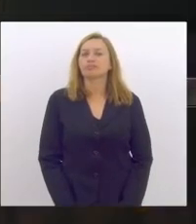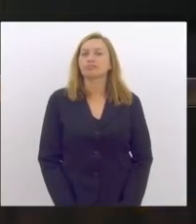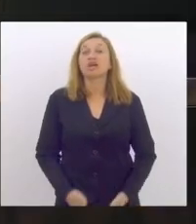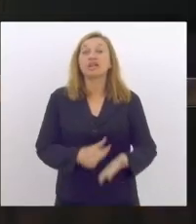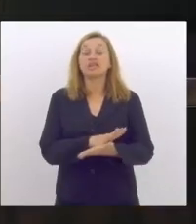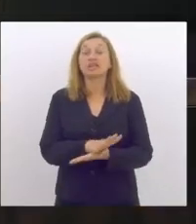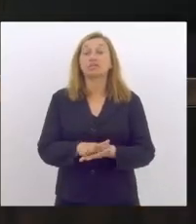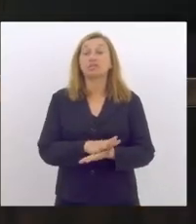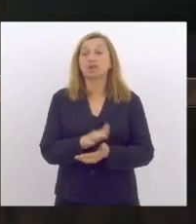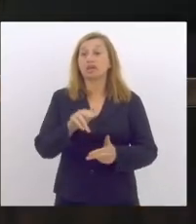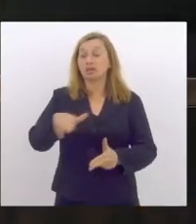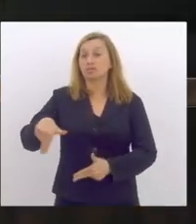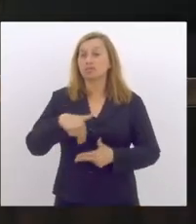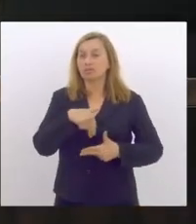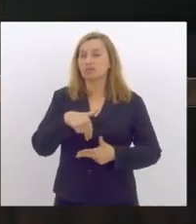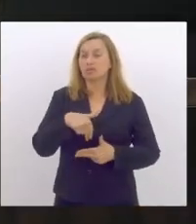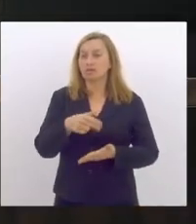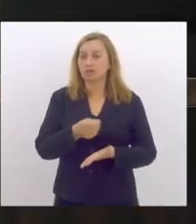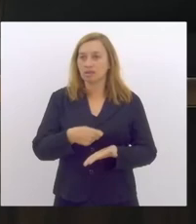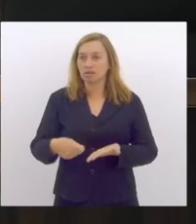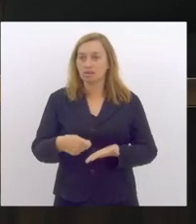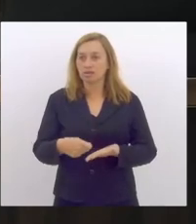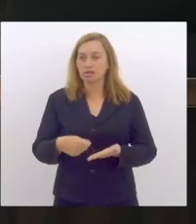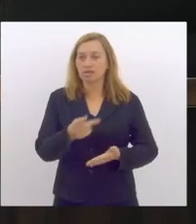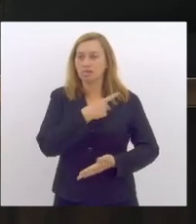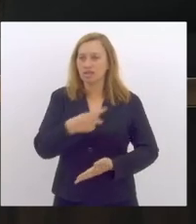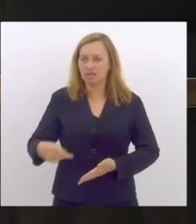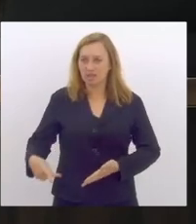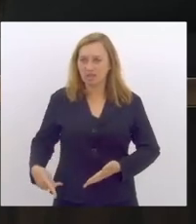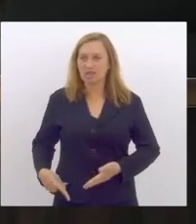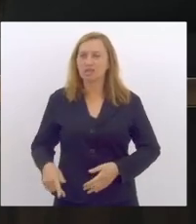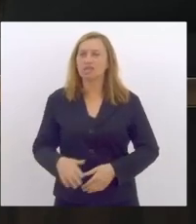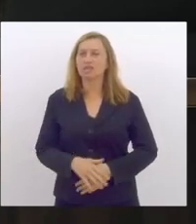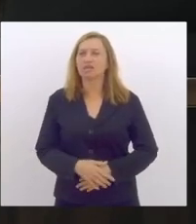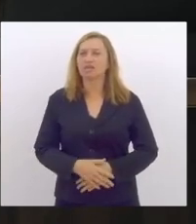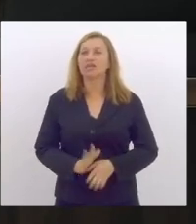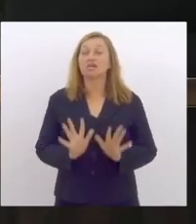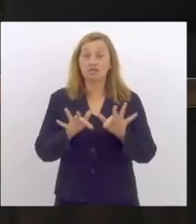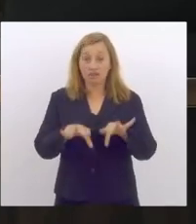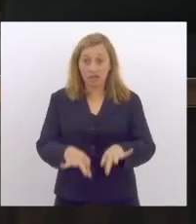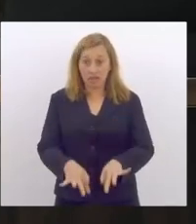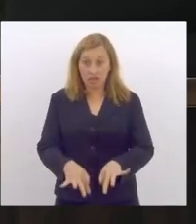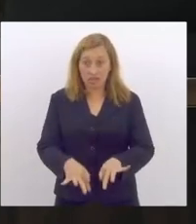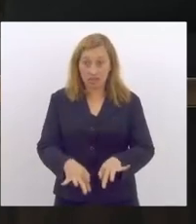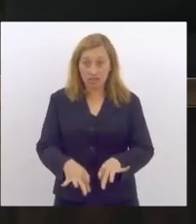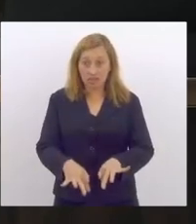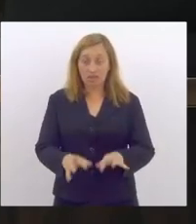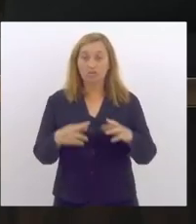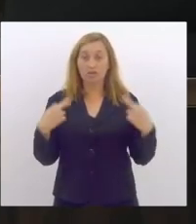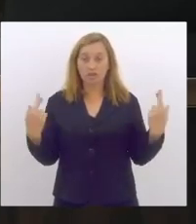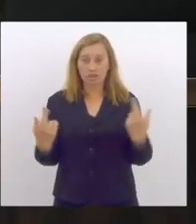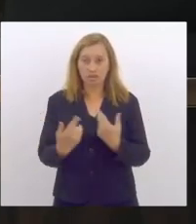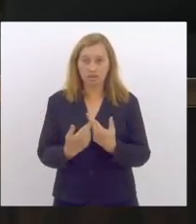Não havendo mais oradores inscritos, a presidência declara encerrada a presente